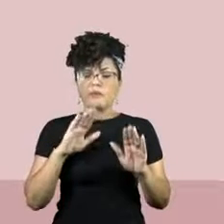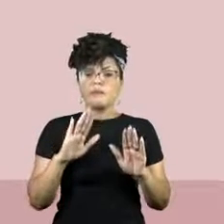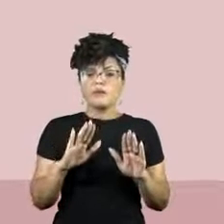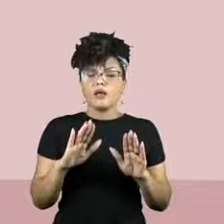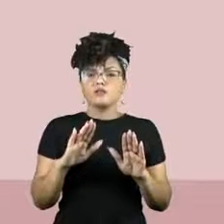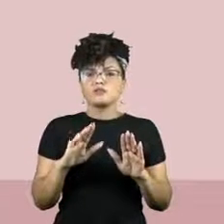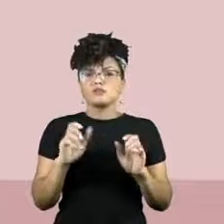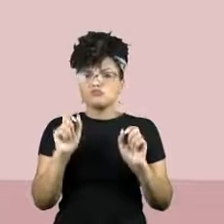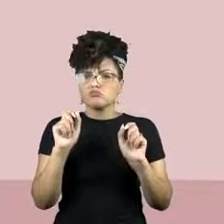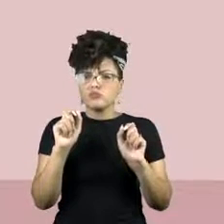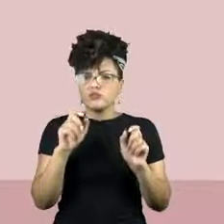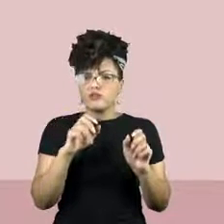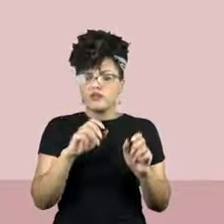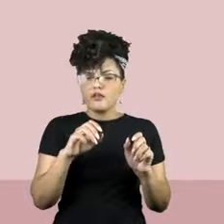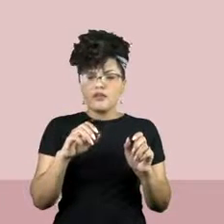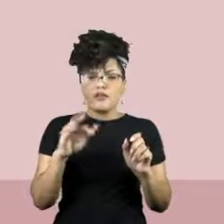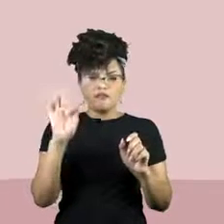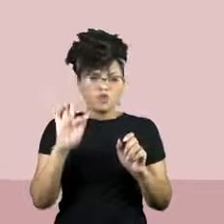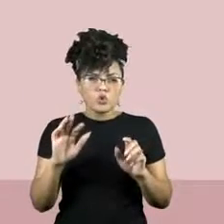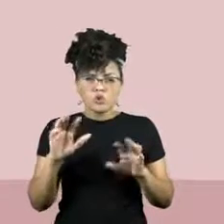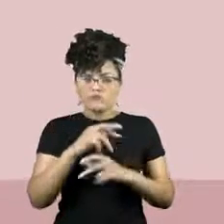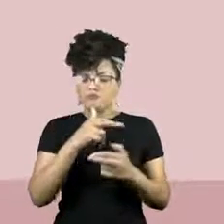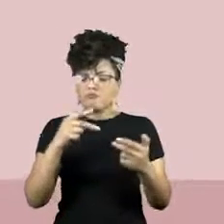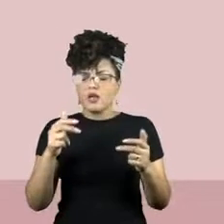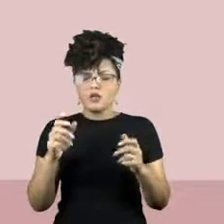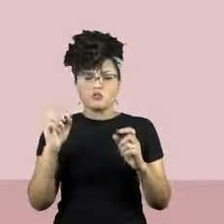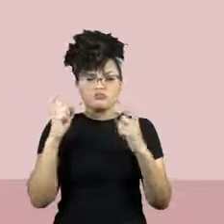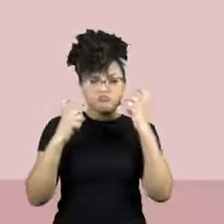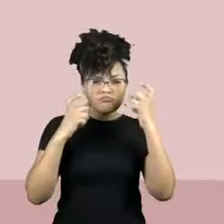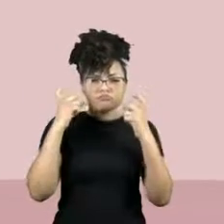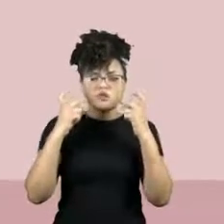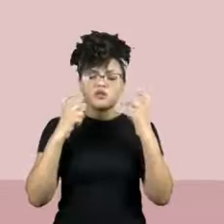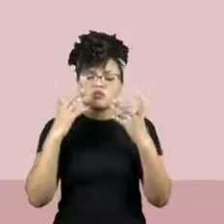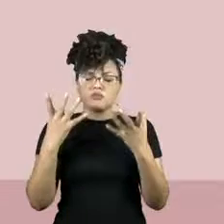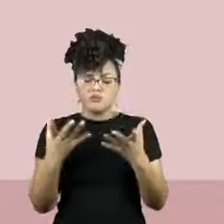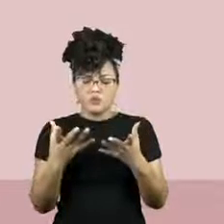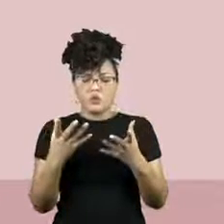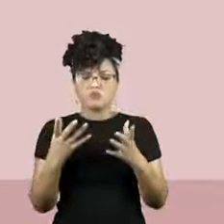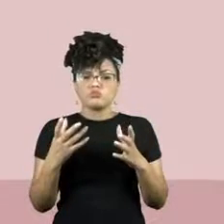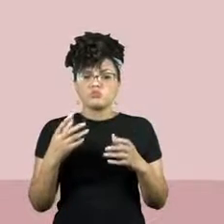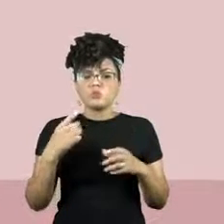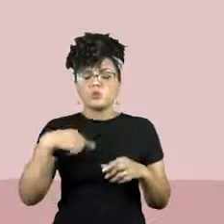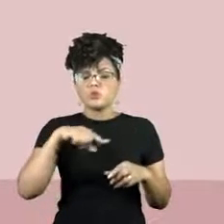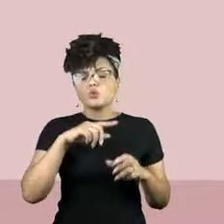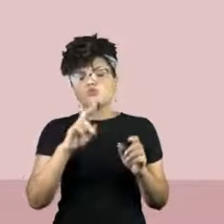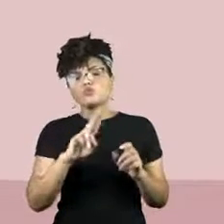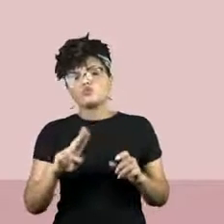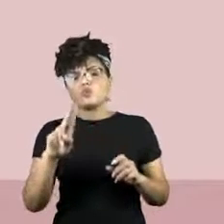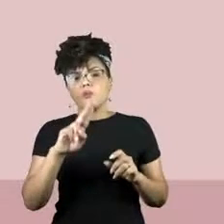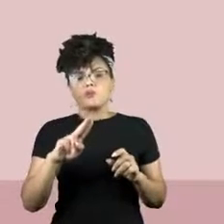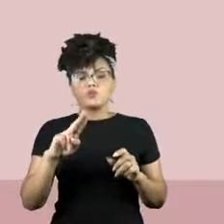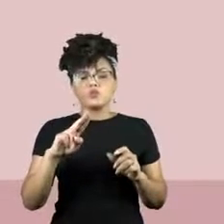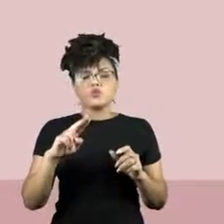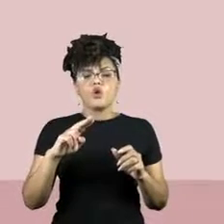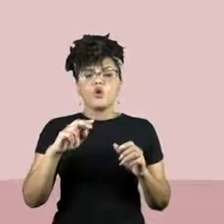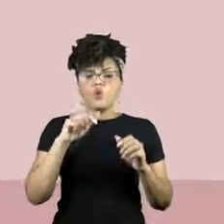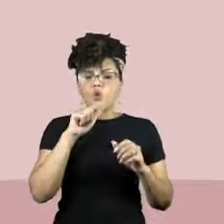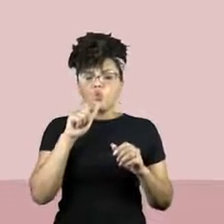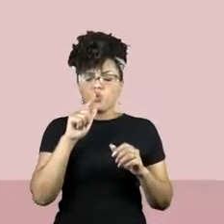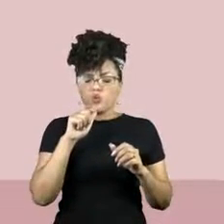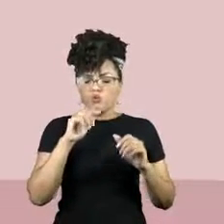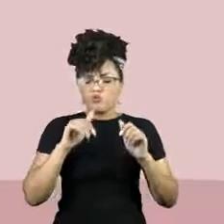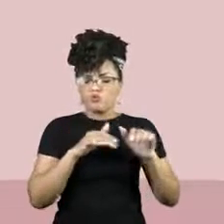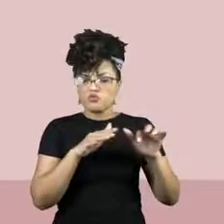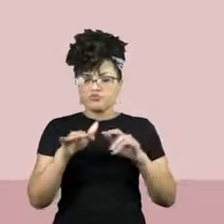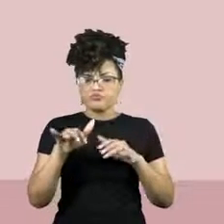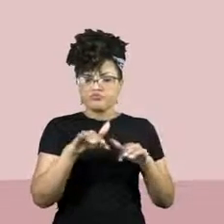né? Na verdade, a gente está excluindo aqui um problema chamado de fluxo ou percolação, né? Ou seja, a água